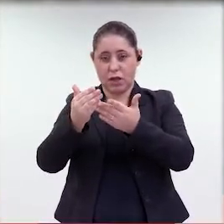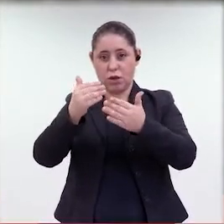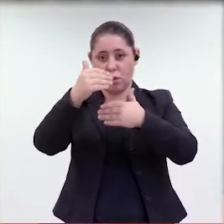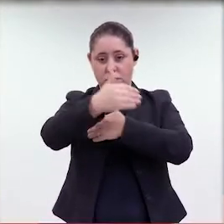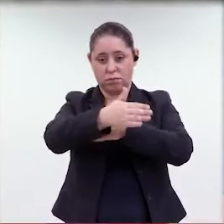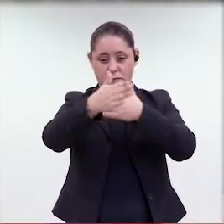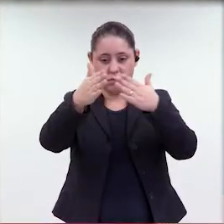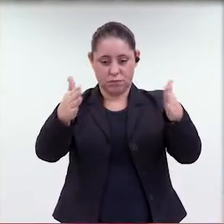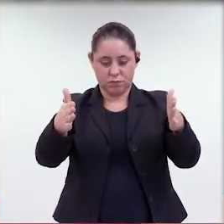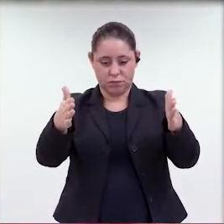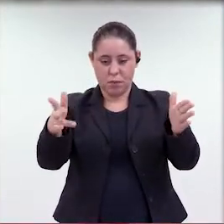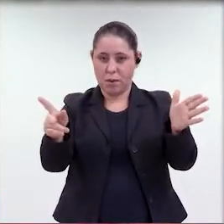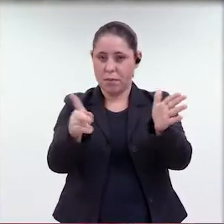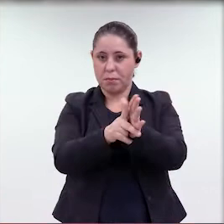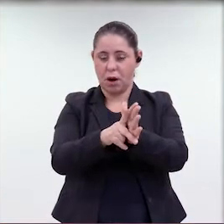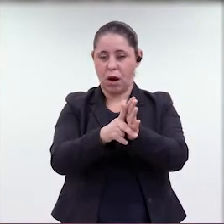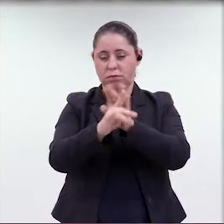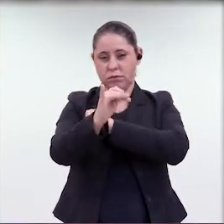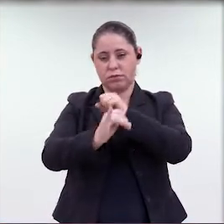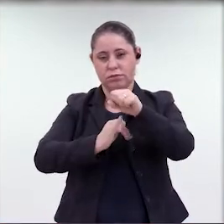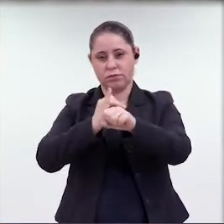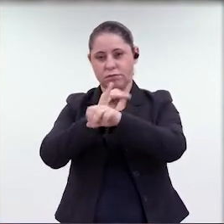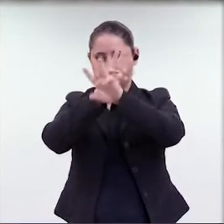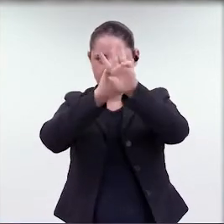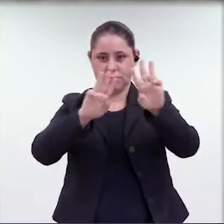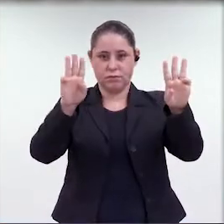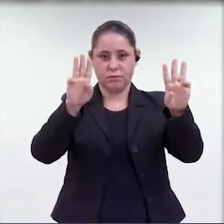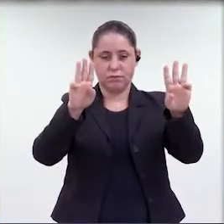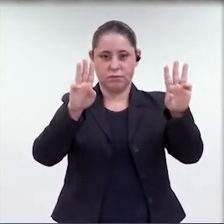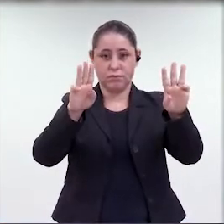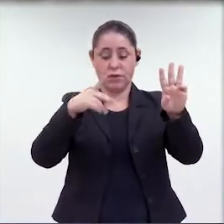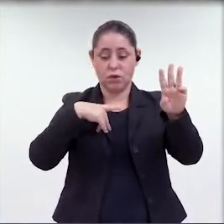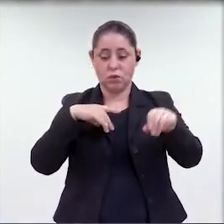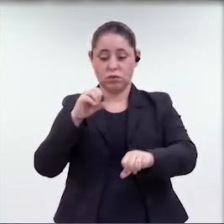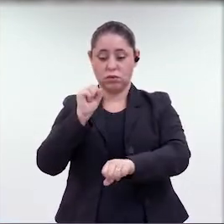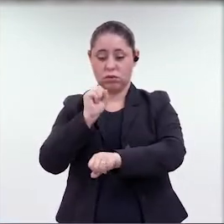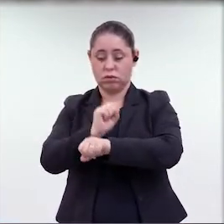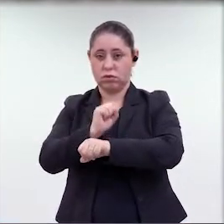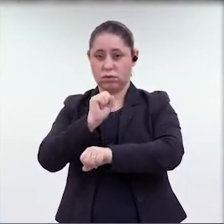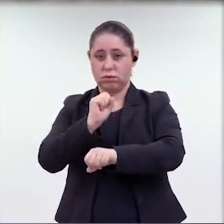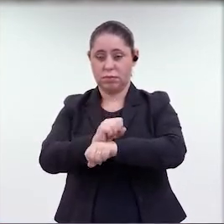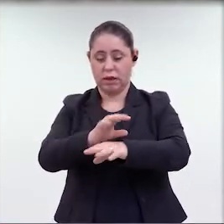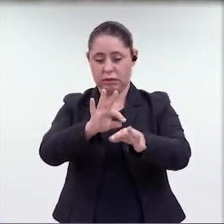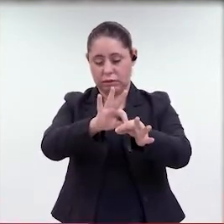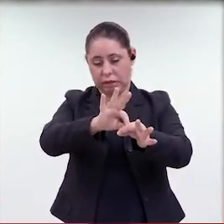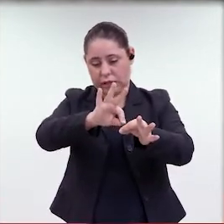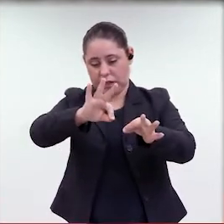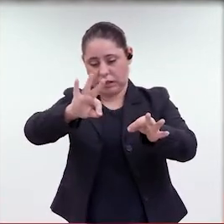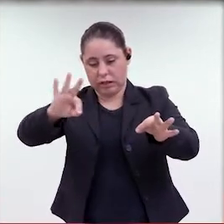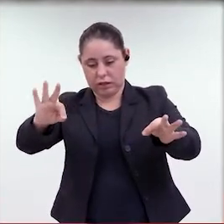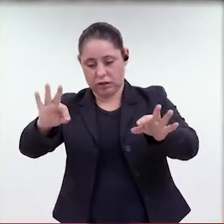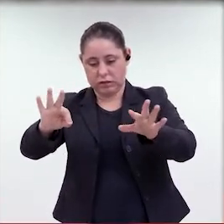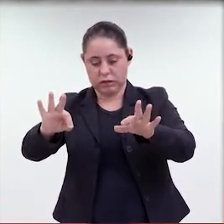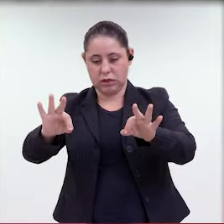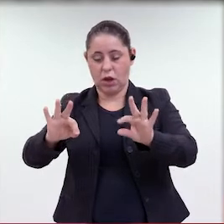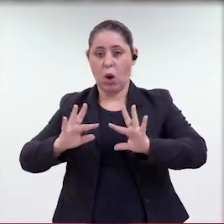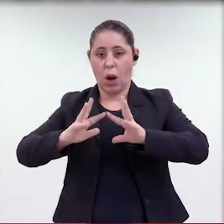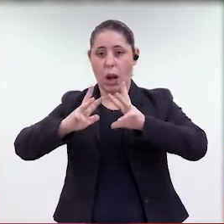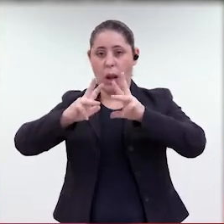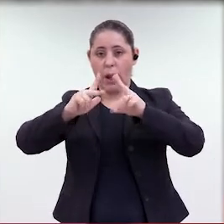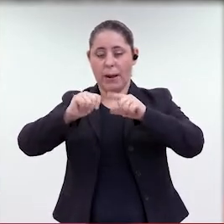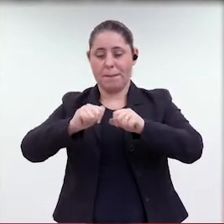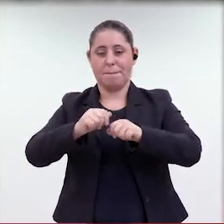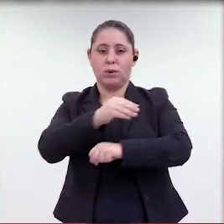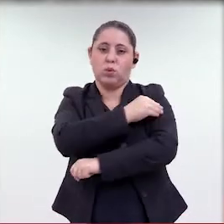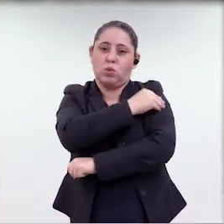do site. E aí, quando vem, eu espero um tempo para abrir aquilo ali. Higienizo a mão com álcool quando pego